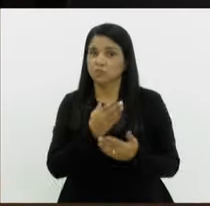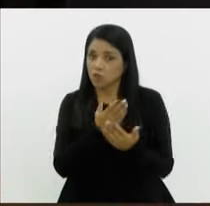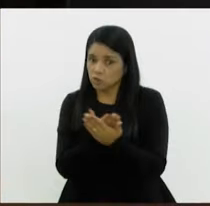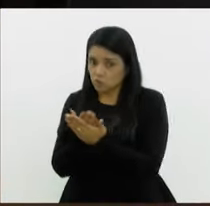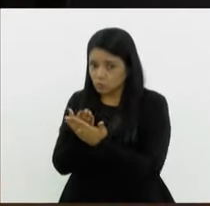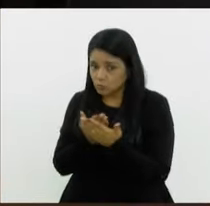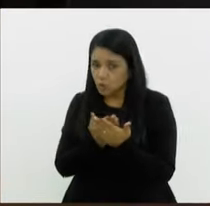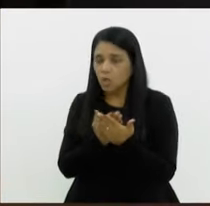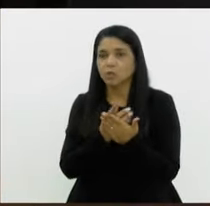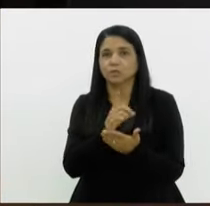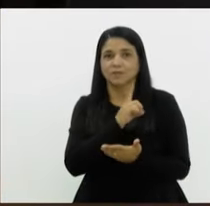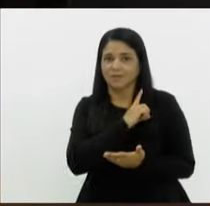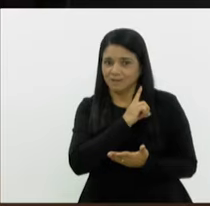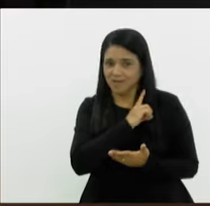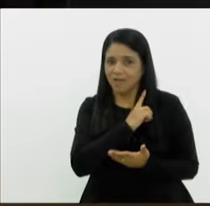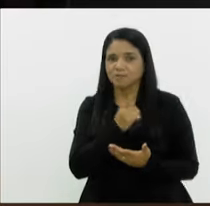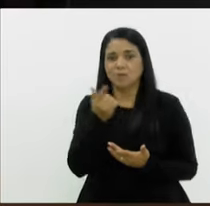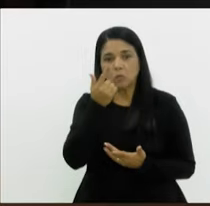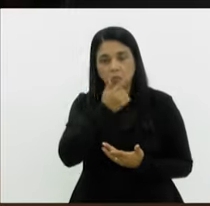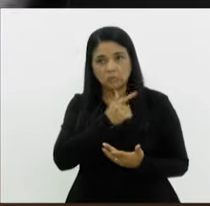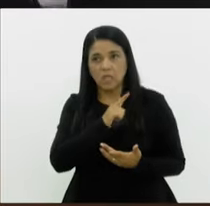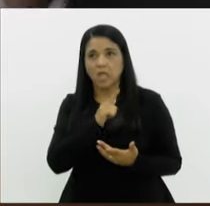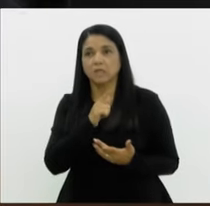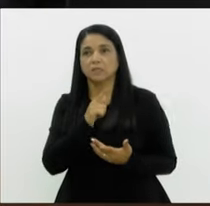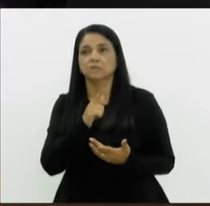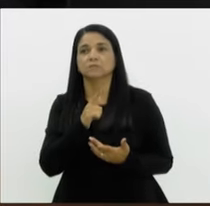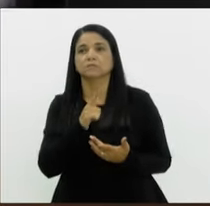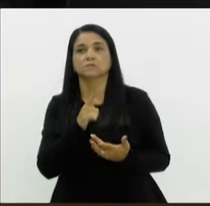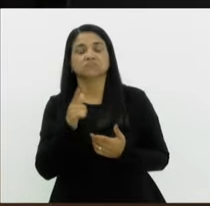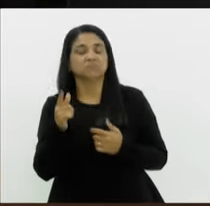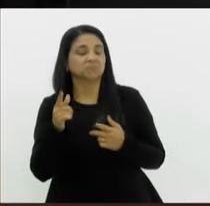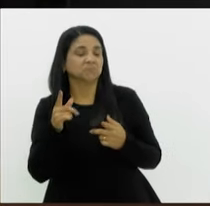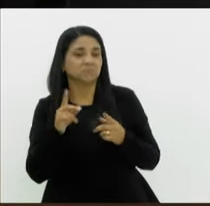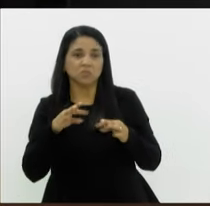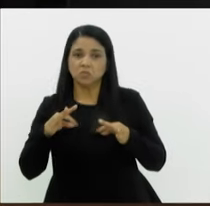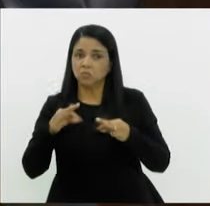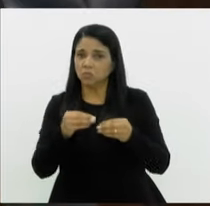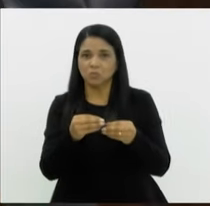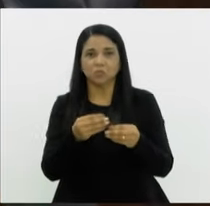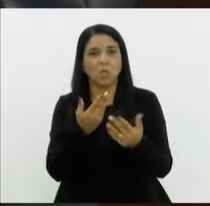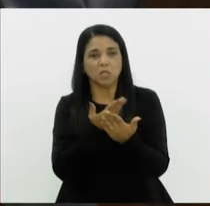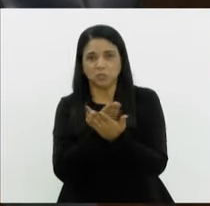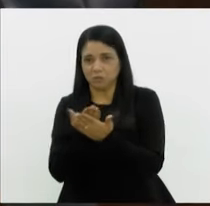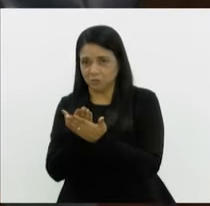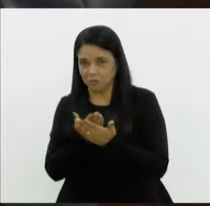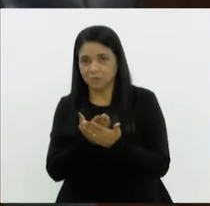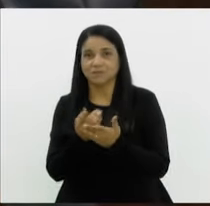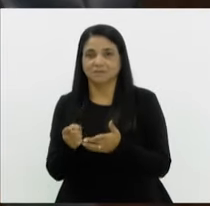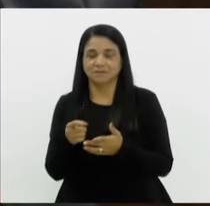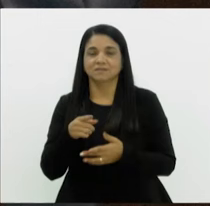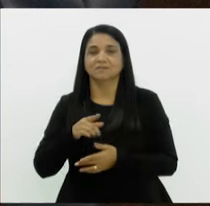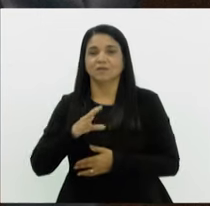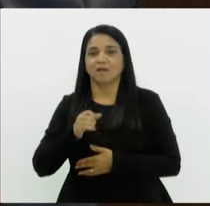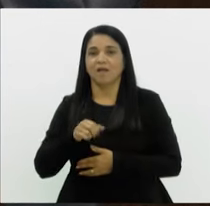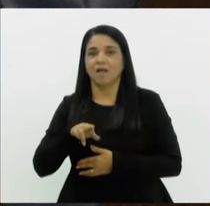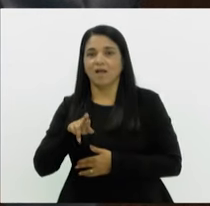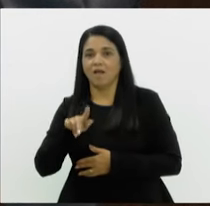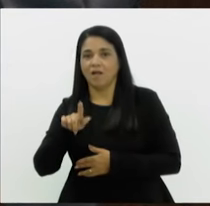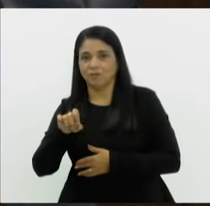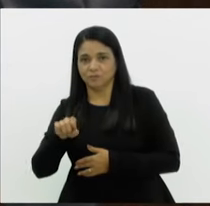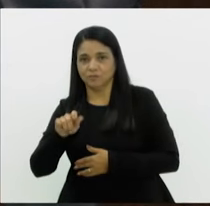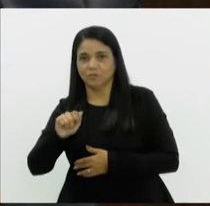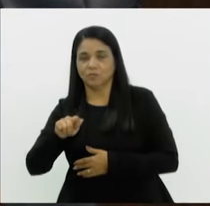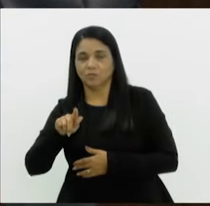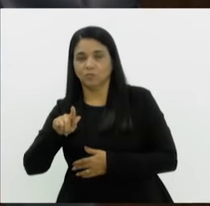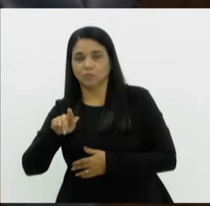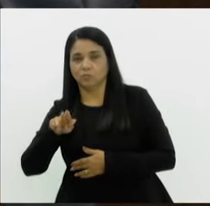ele diversifica. Vai de tributária, previdenciária, roda tudo. O que nós louvamos, até porque uma das formas para